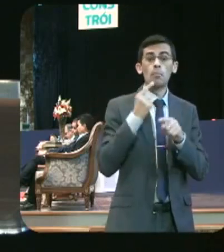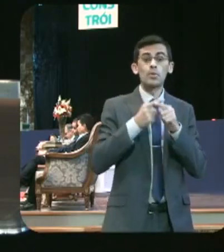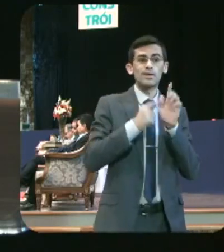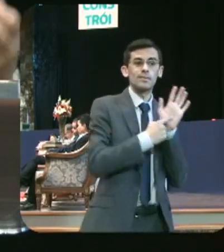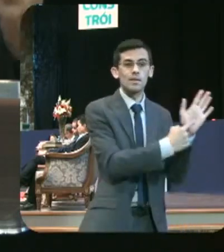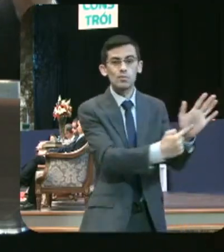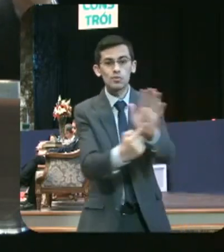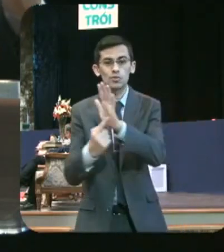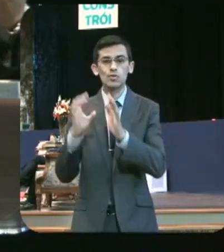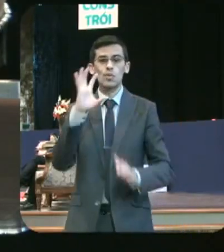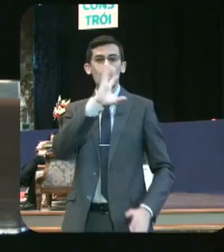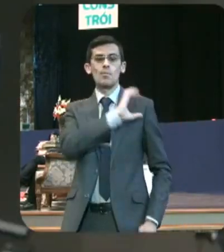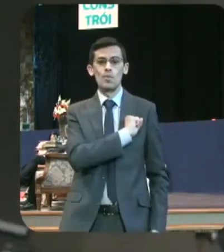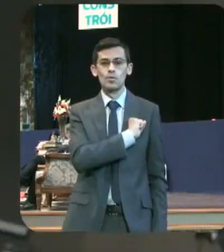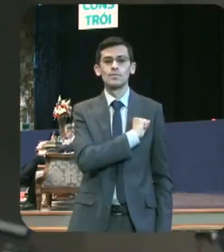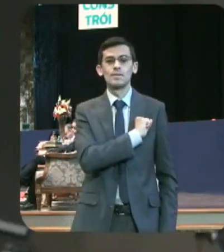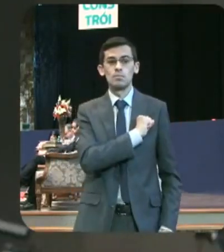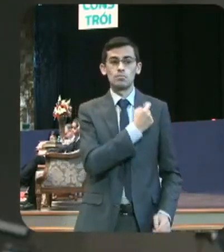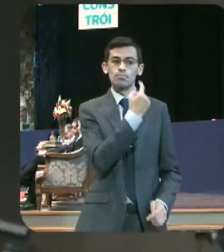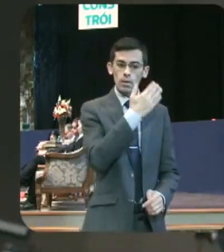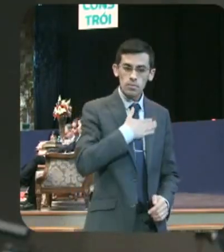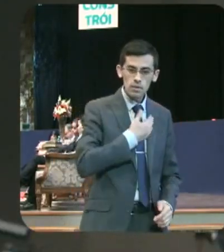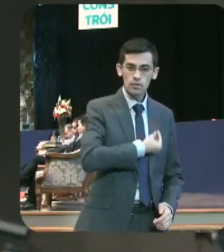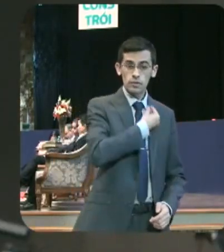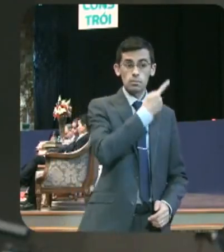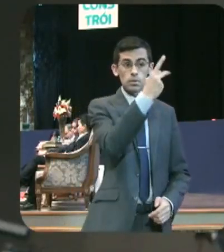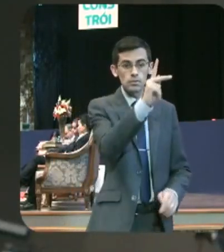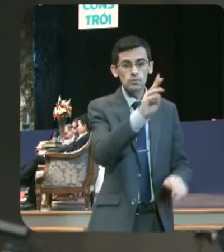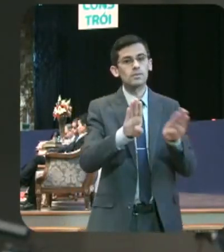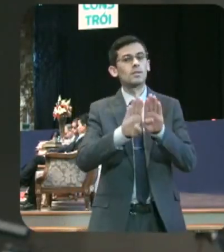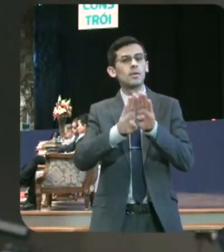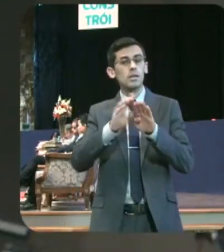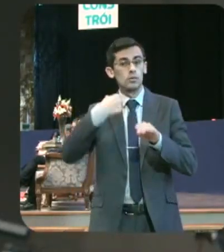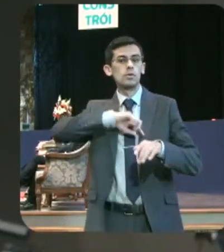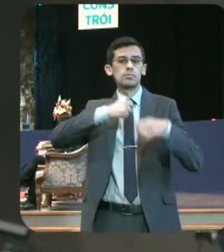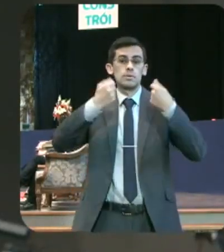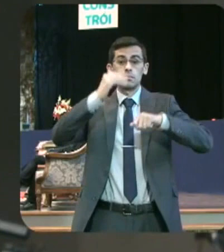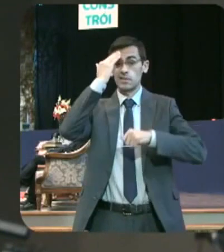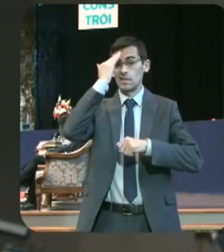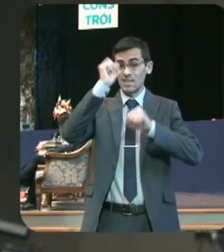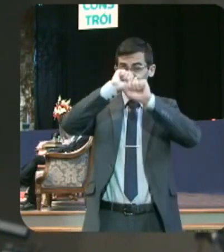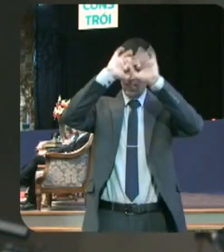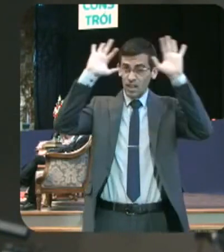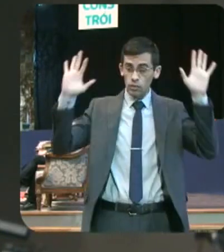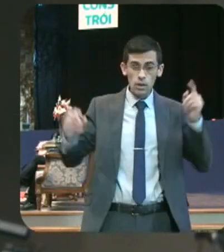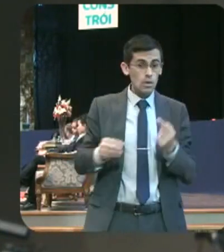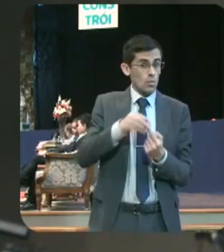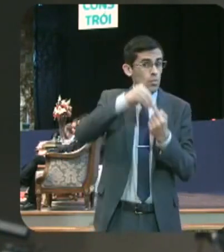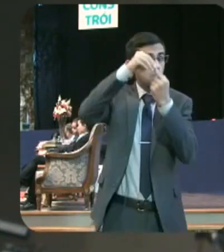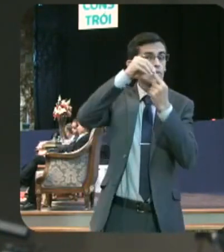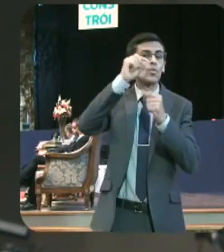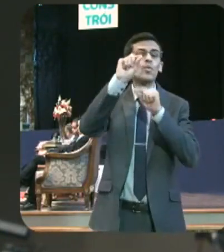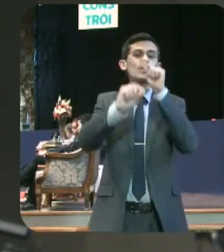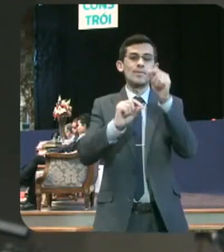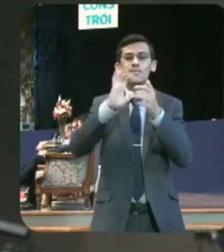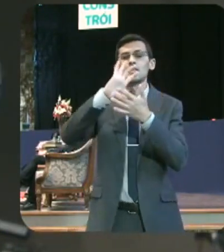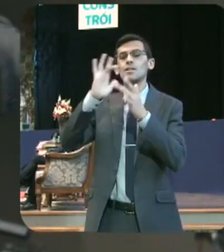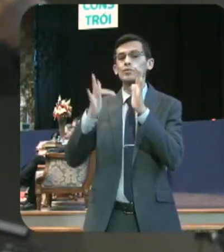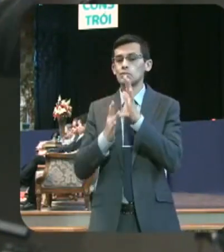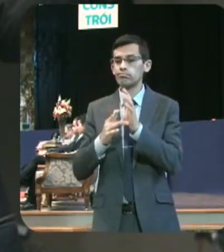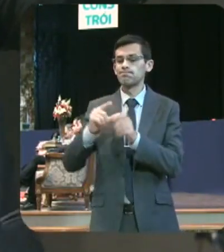amor pagou a nossa conta. E é importante que a gente entenda que essa era a única maneira, e